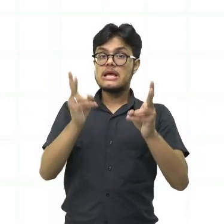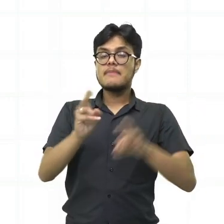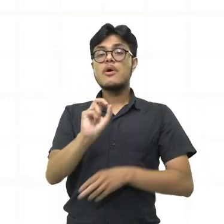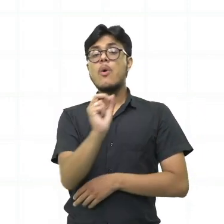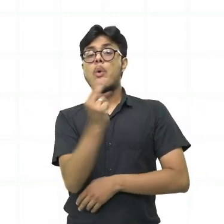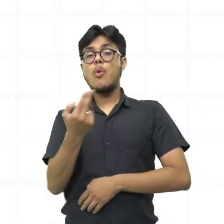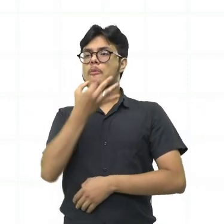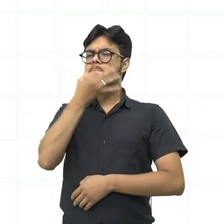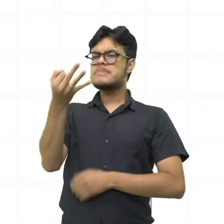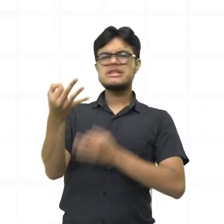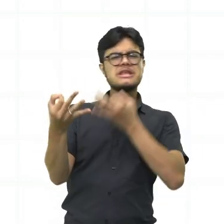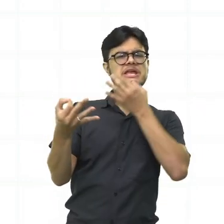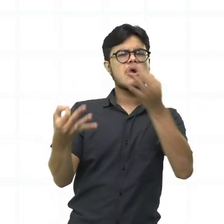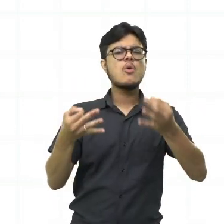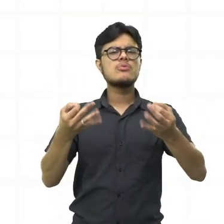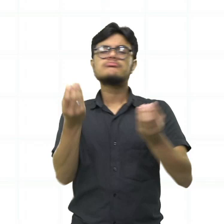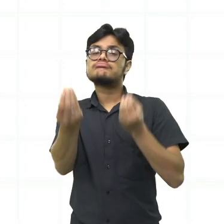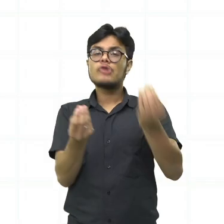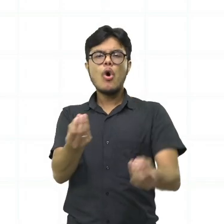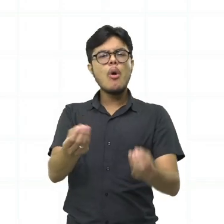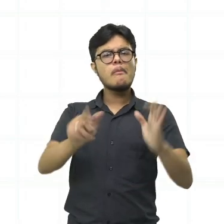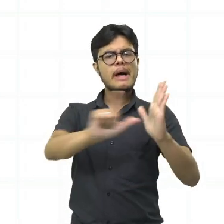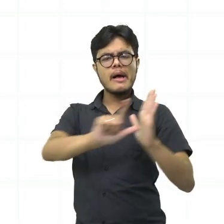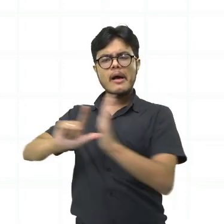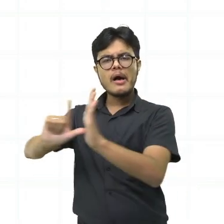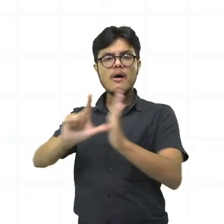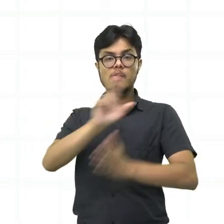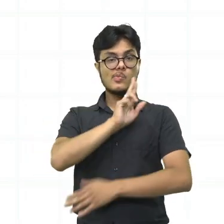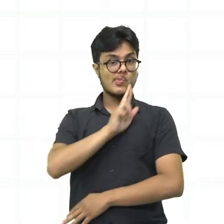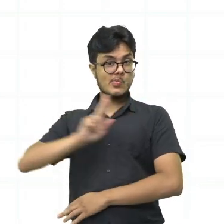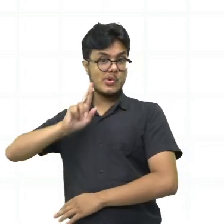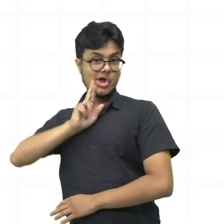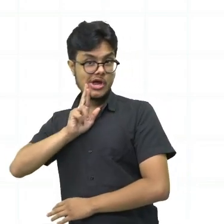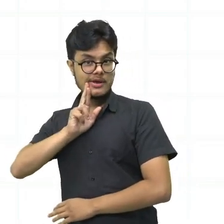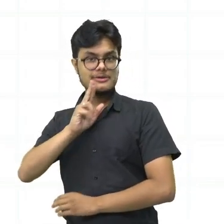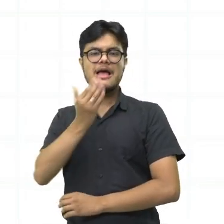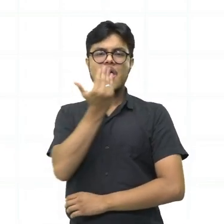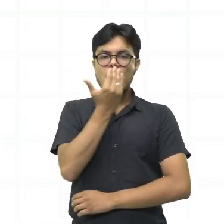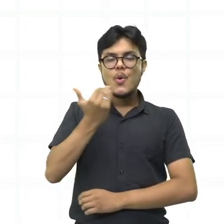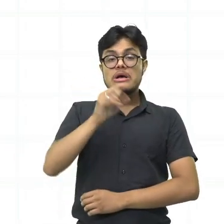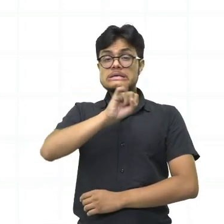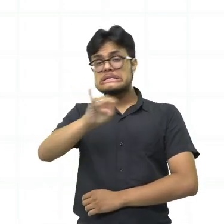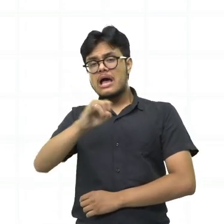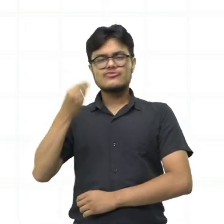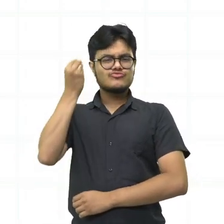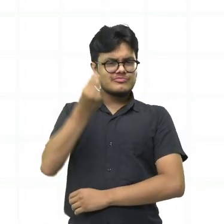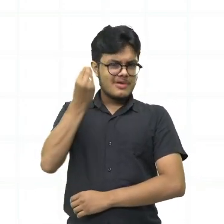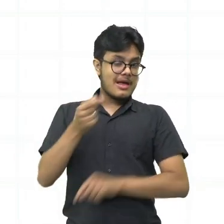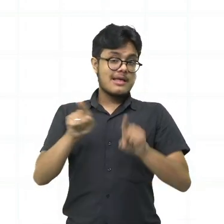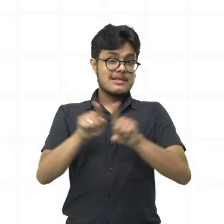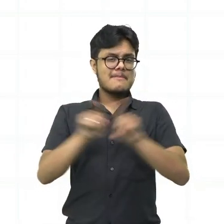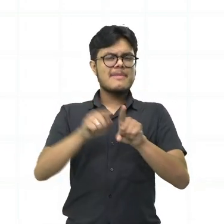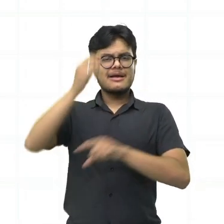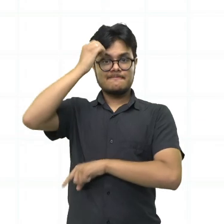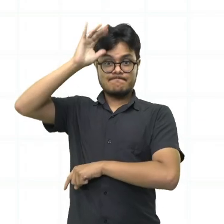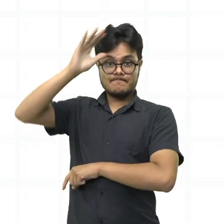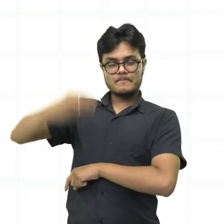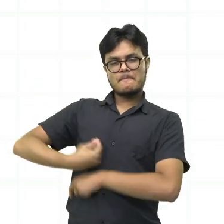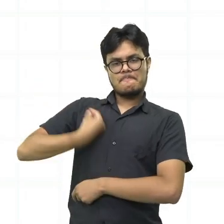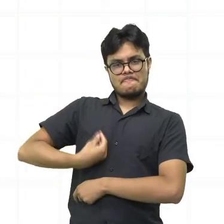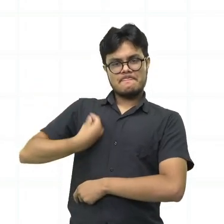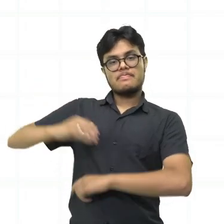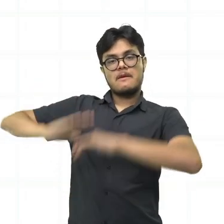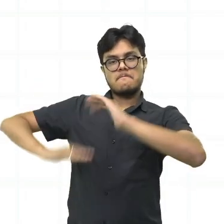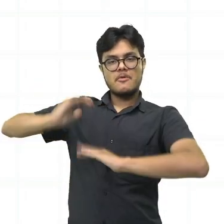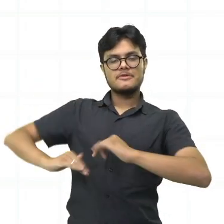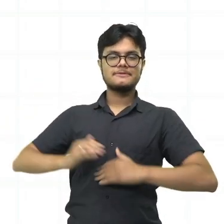criticar restaurantes, né? Com base aí na sua experiência e conhecimento, tá? Então, os jornalistas